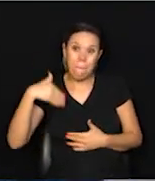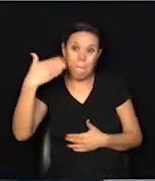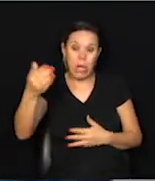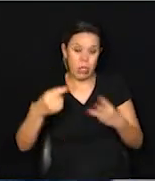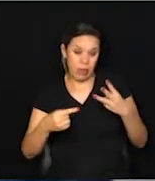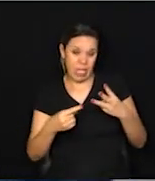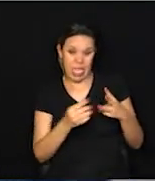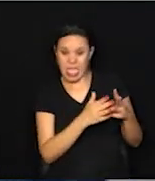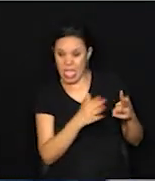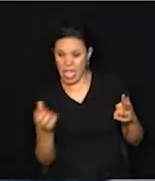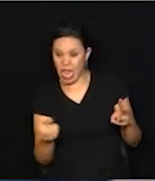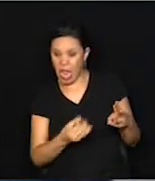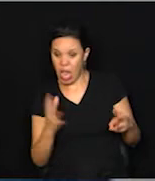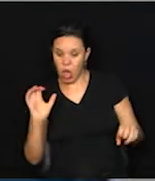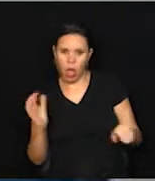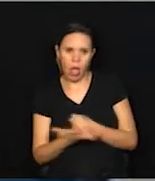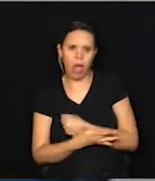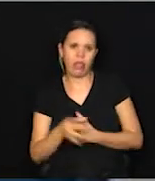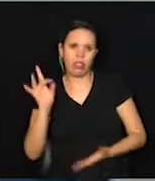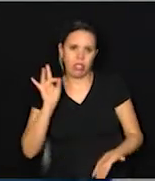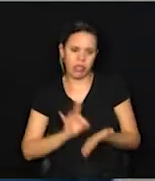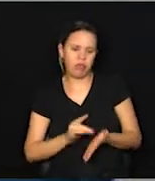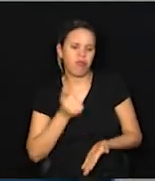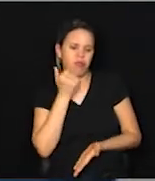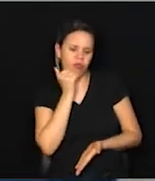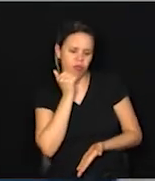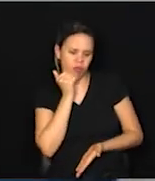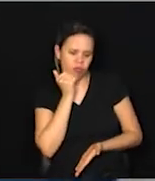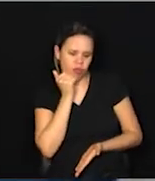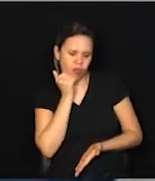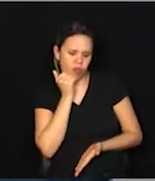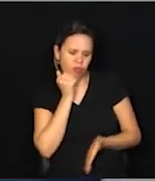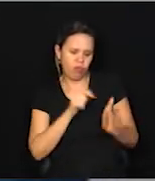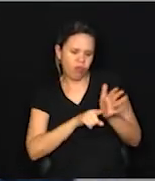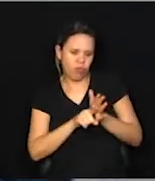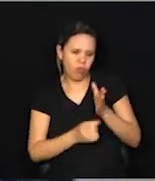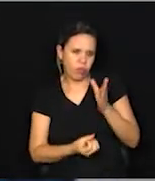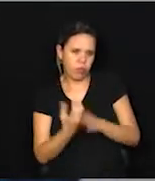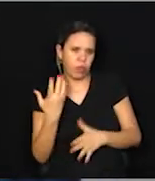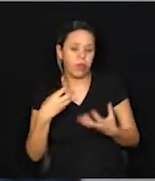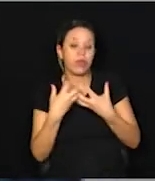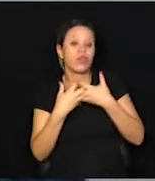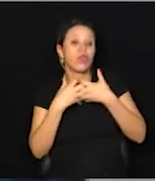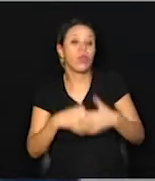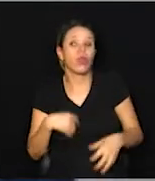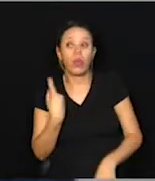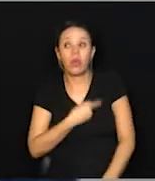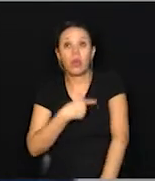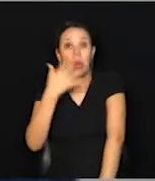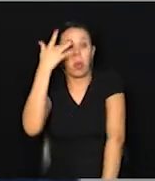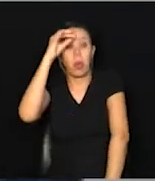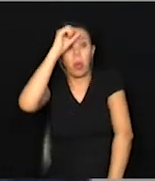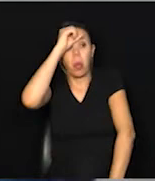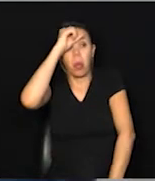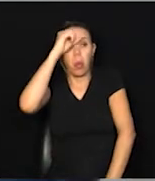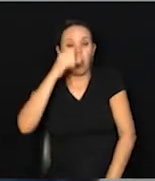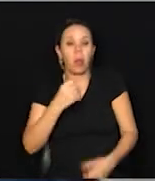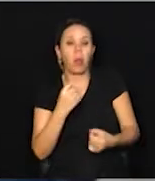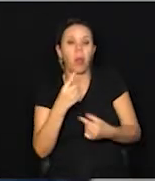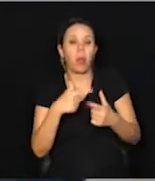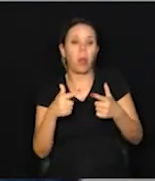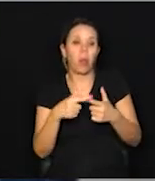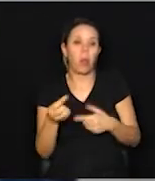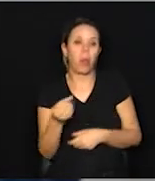especialistas afirmam com todas as palavras que ela virá. Mas de que maneira, nós não sabemos, porque temos alguns fatores